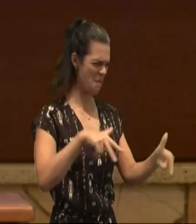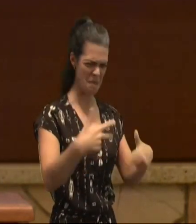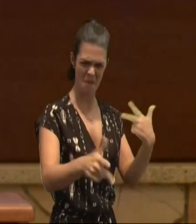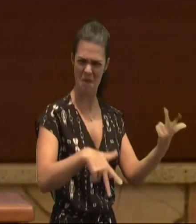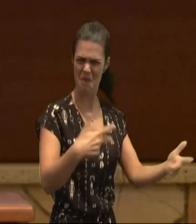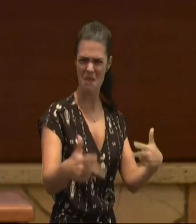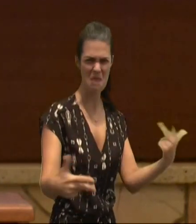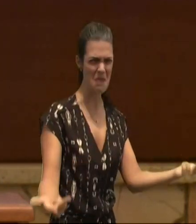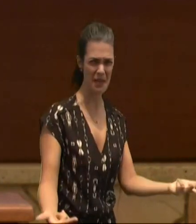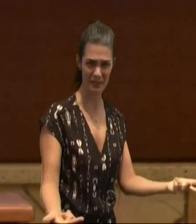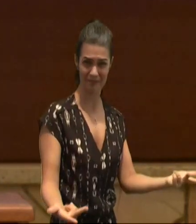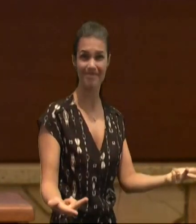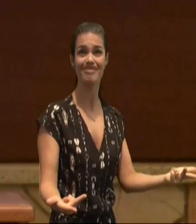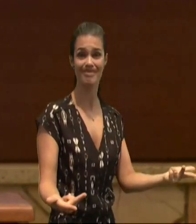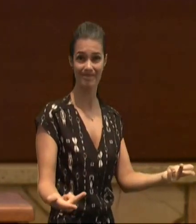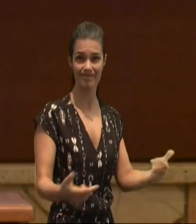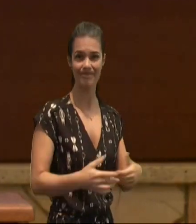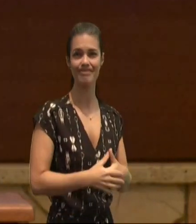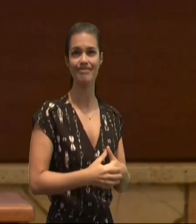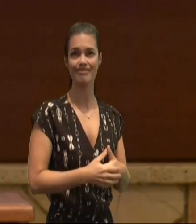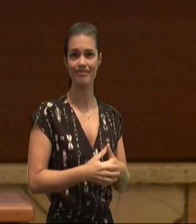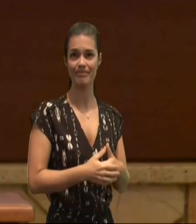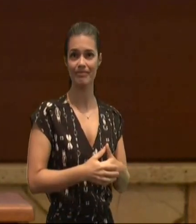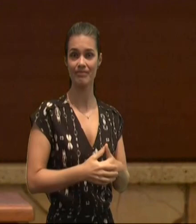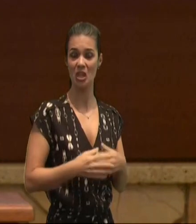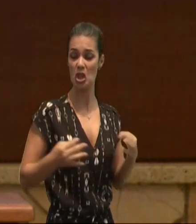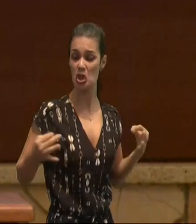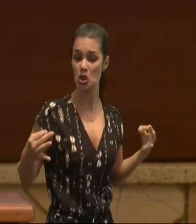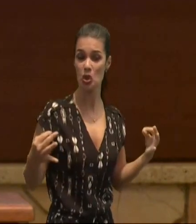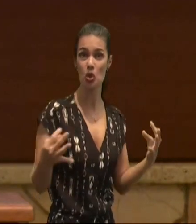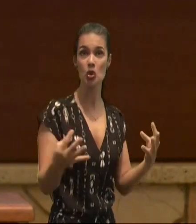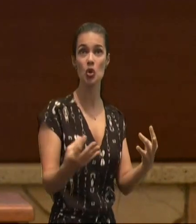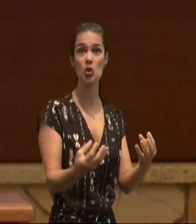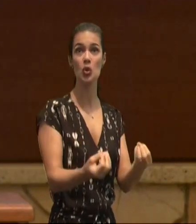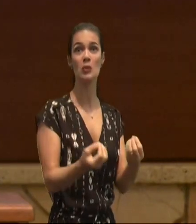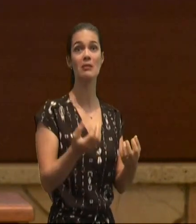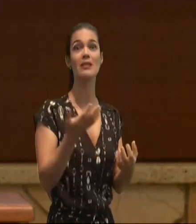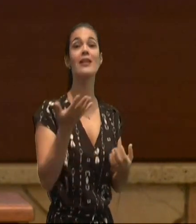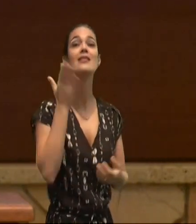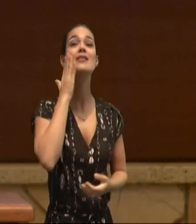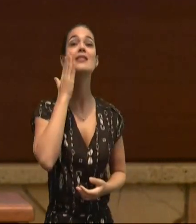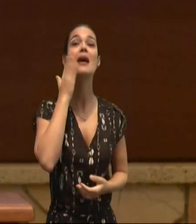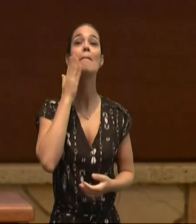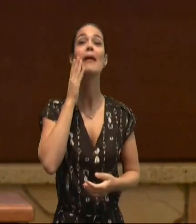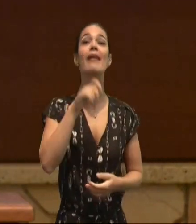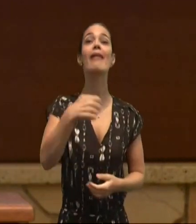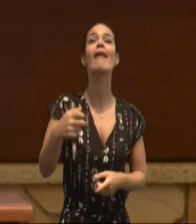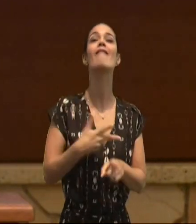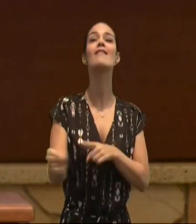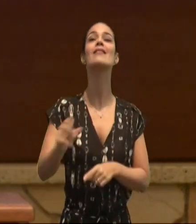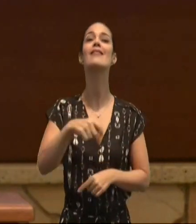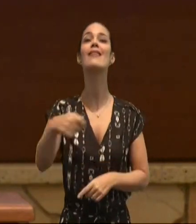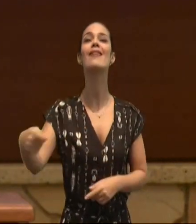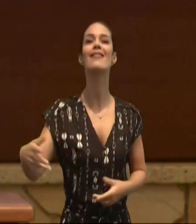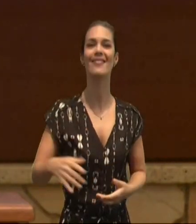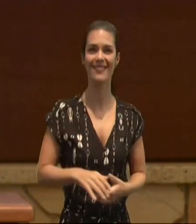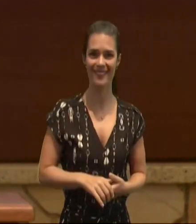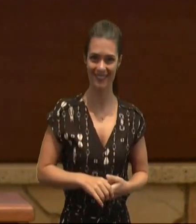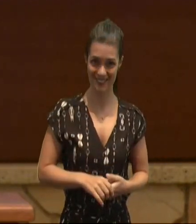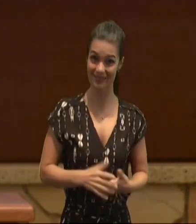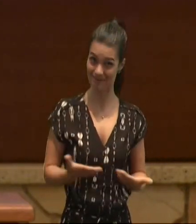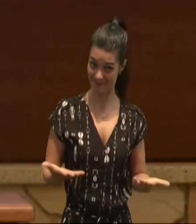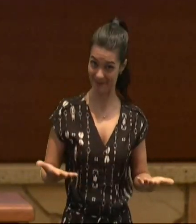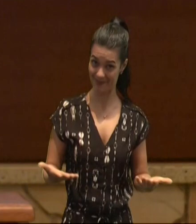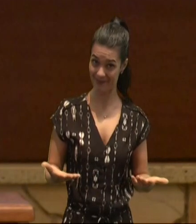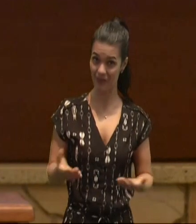encontramos esta palavra. Todos na expectativa do resultado da batalha. O capítulo 4 do